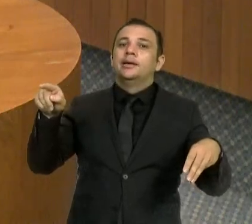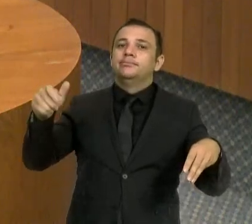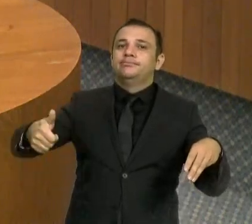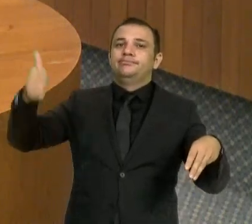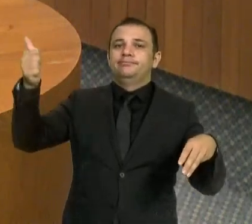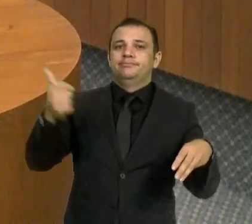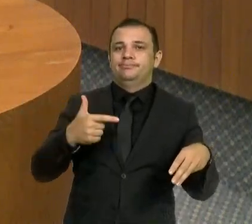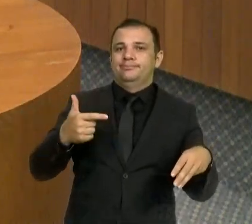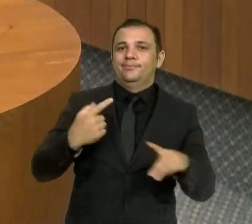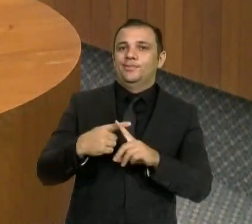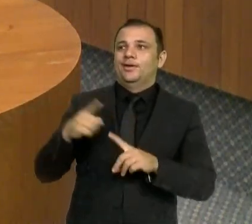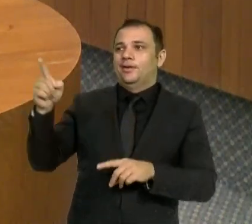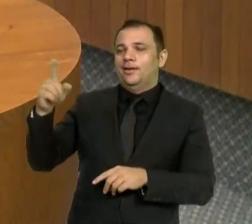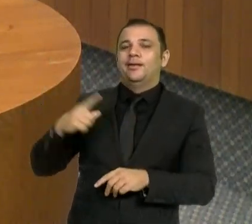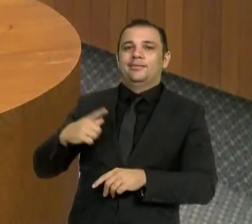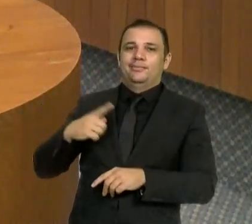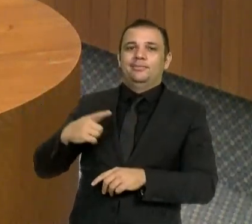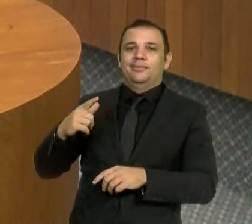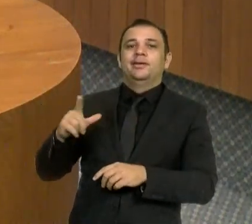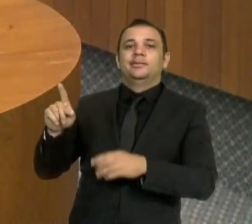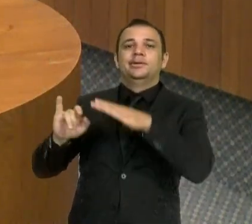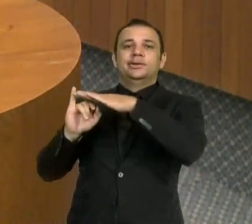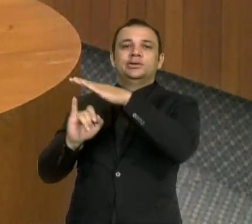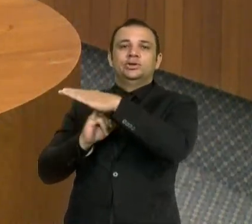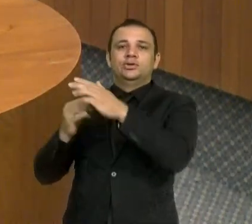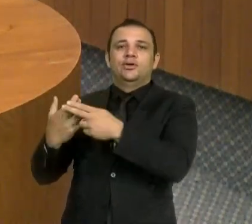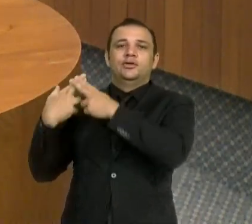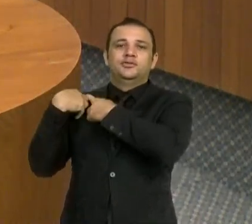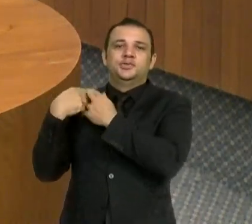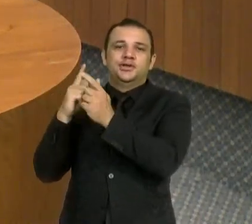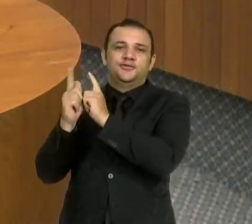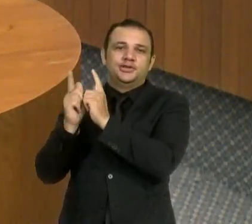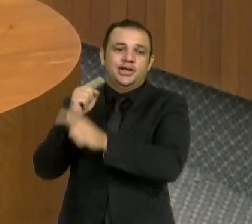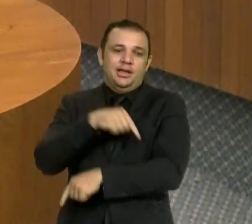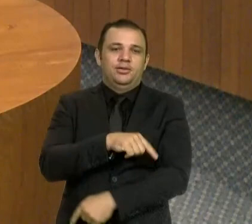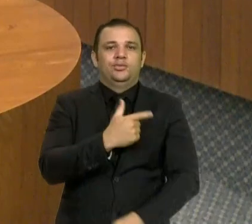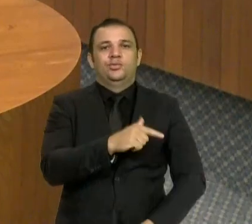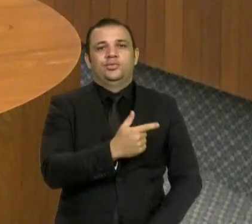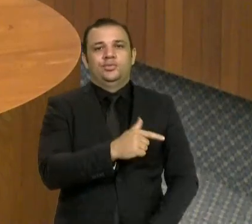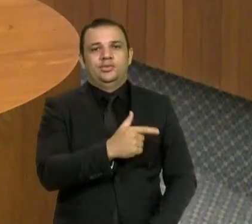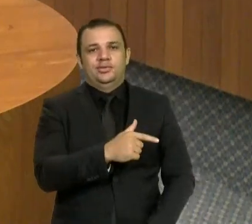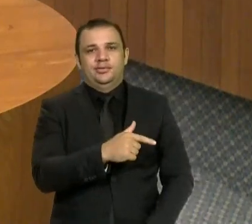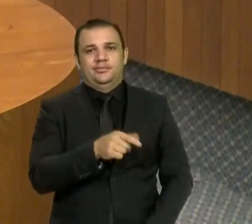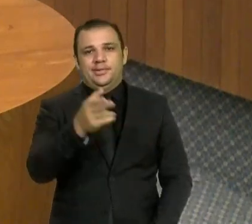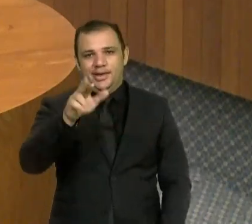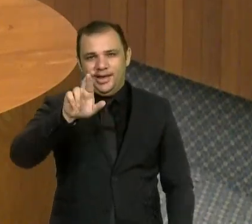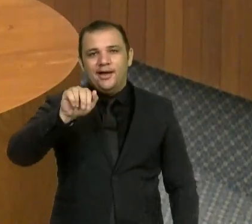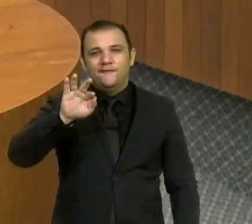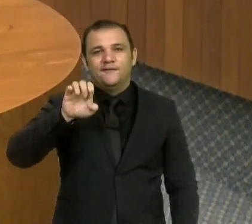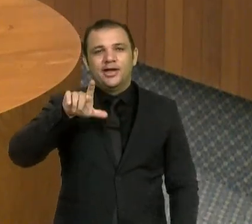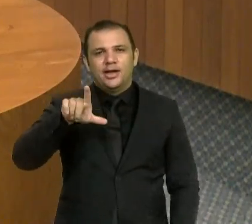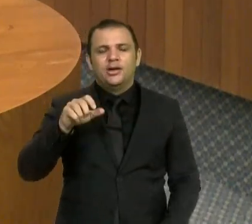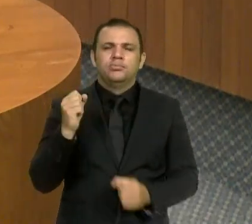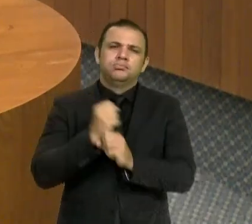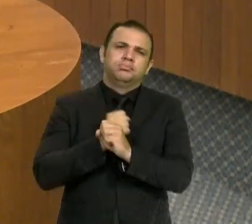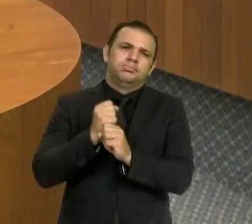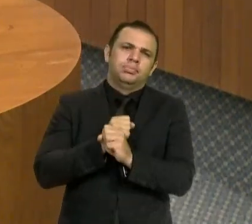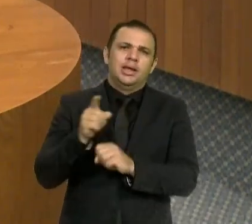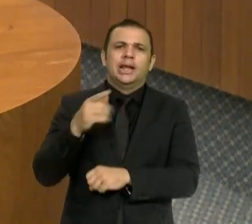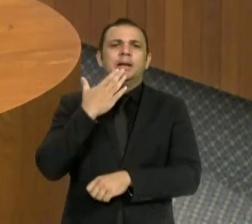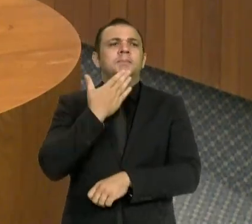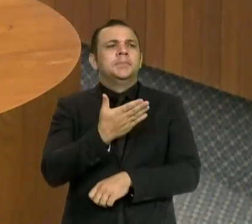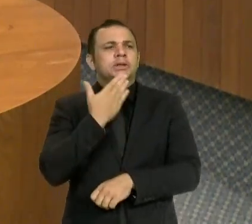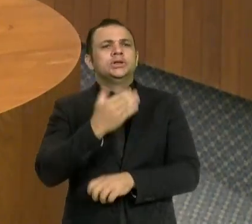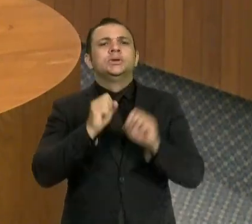um órgão gestor, e aqui o deputado Rafael, não sei se já está aqui, lutou muito ao longo do tempo para que possamos ter um órgão